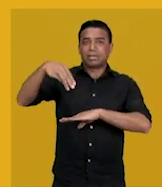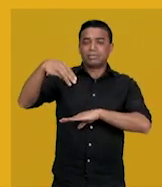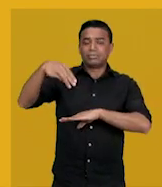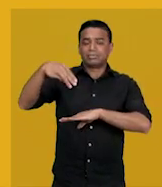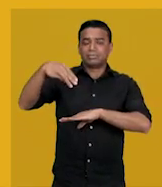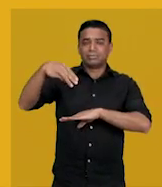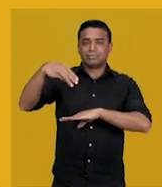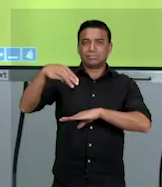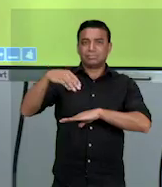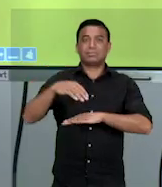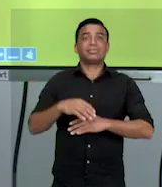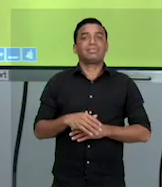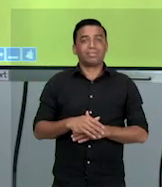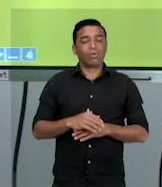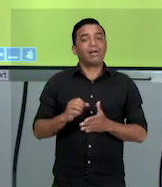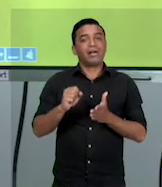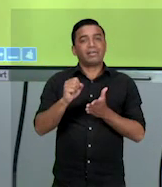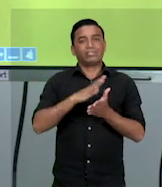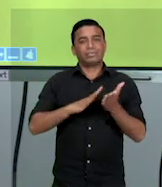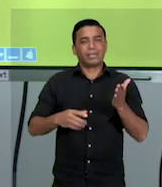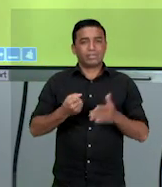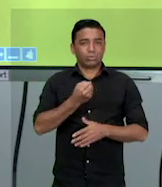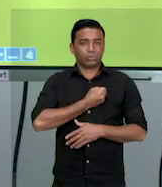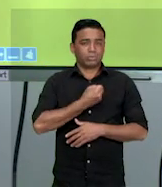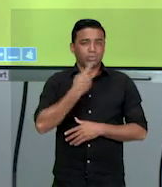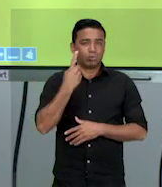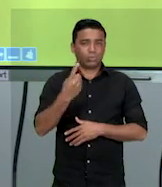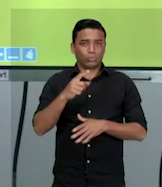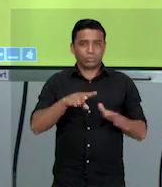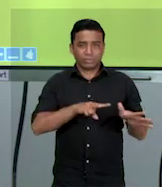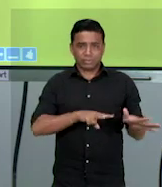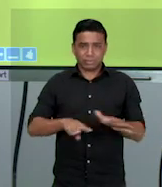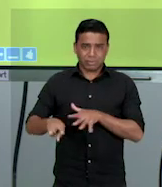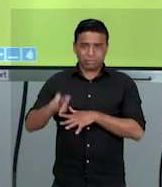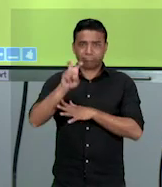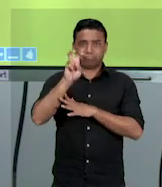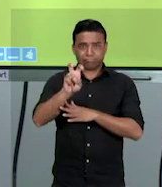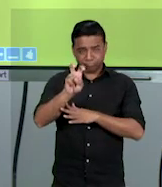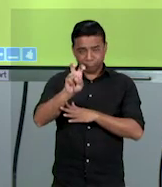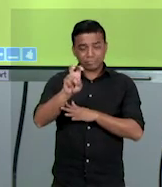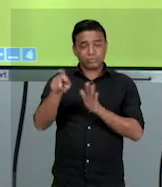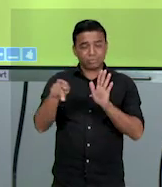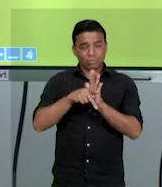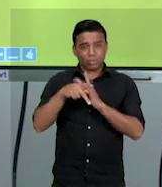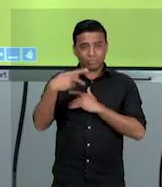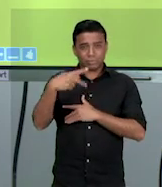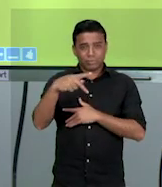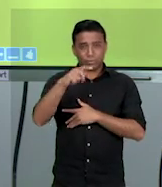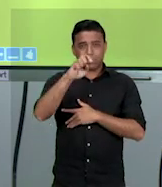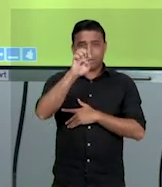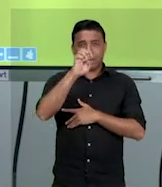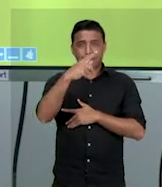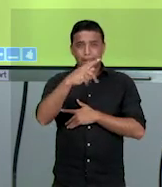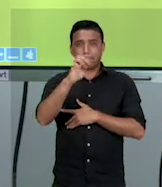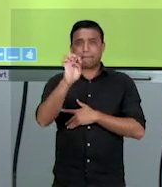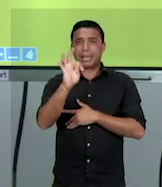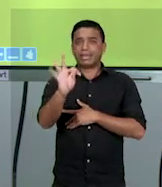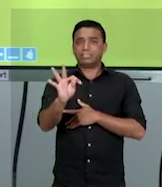altura. Esse é o exercício 1 da semana 5 do PET, que está na